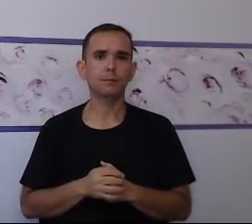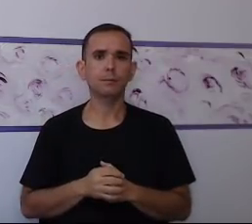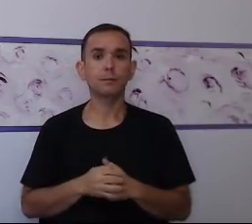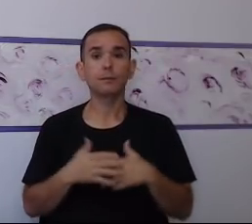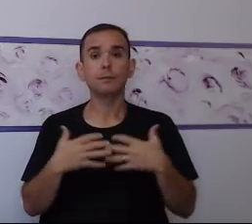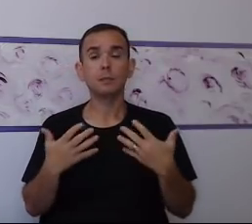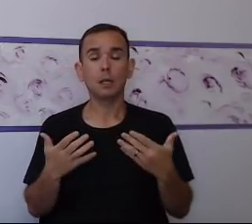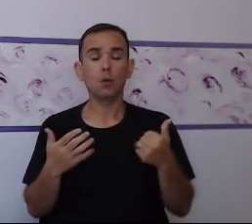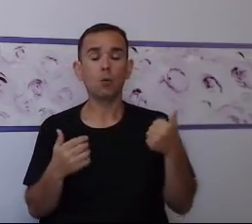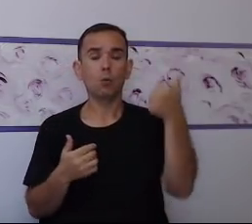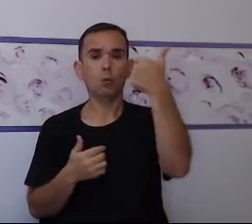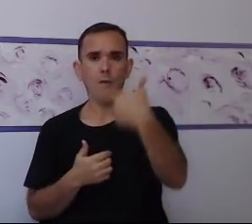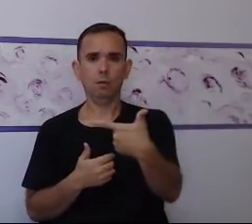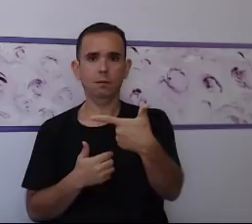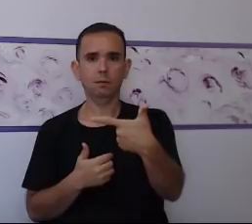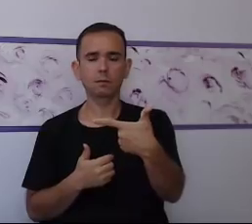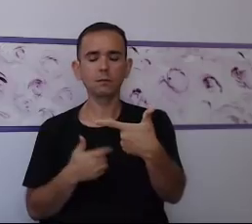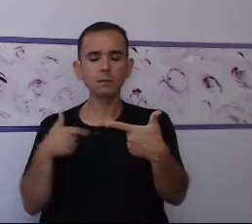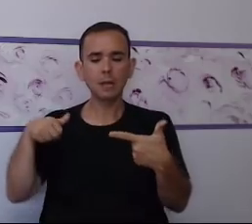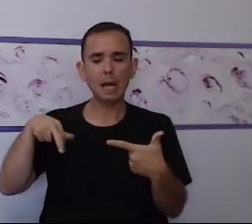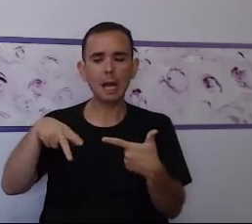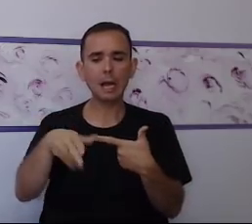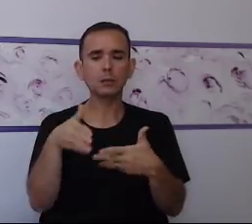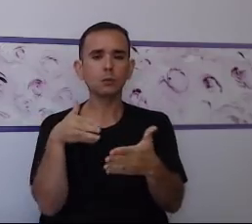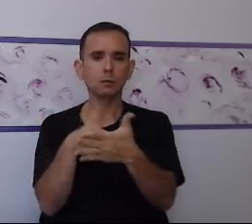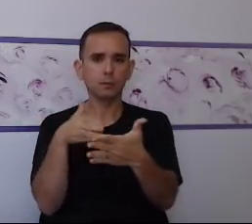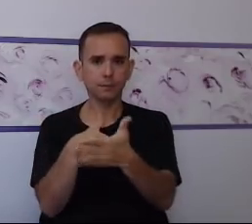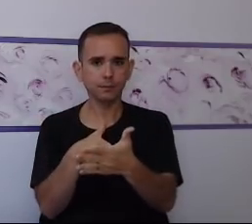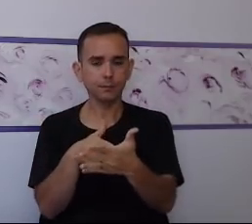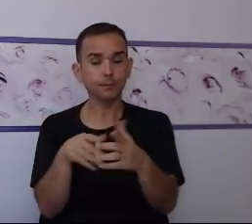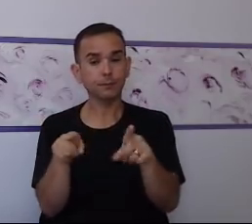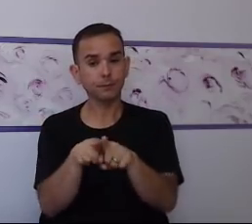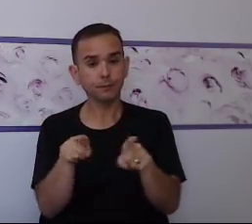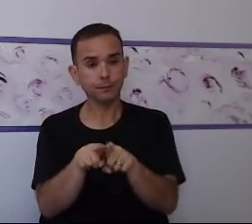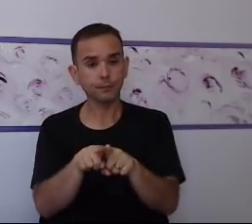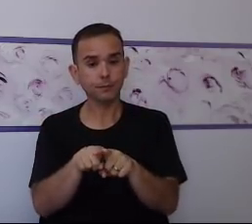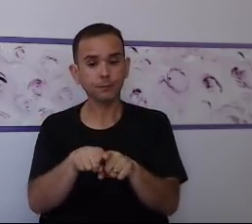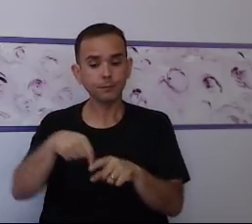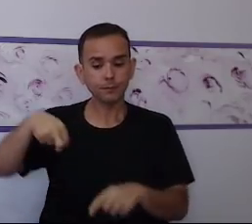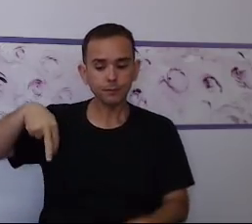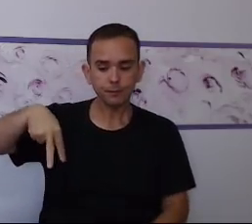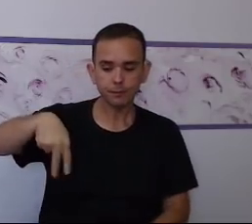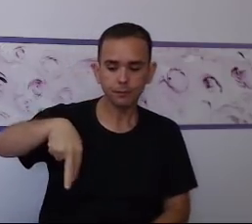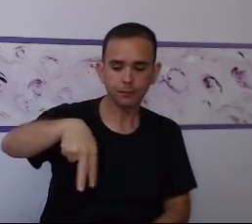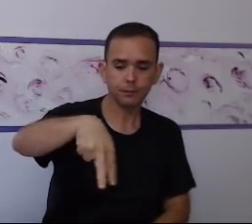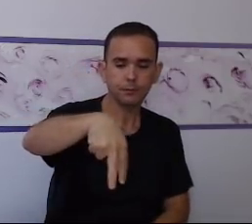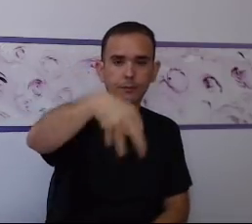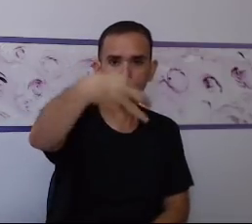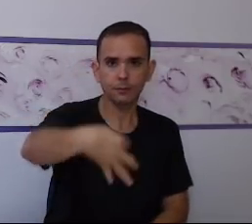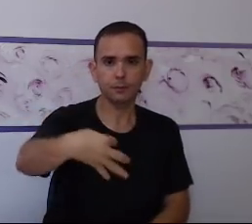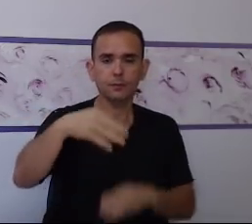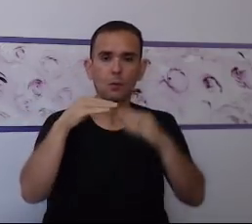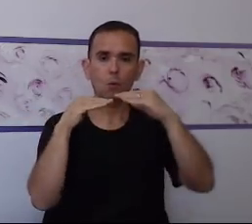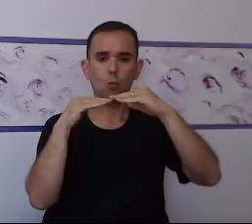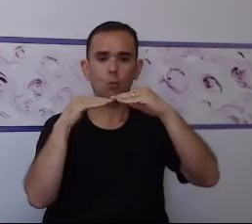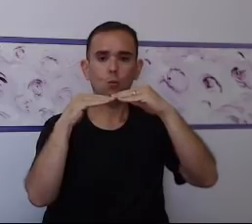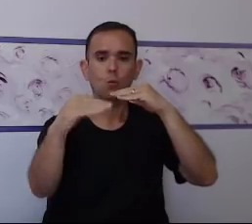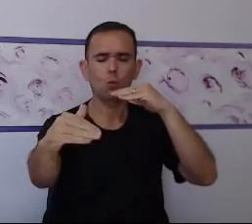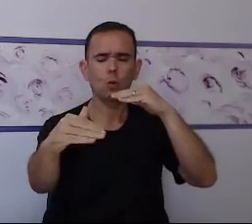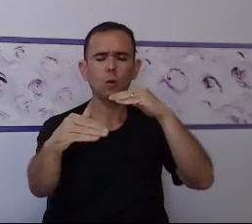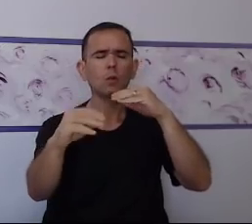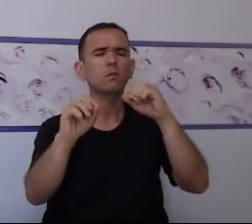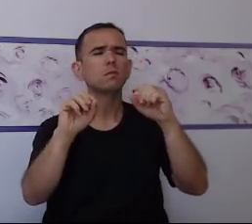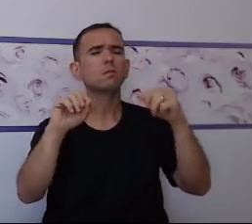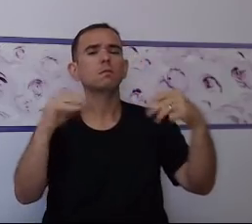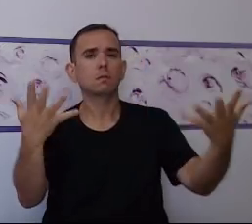Então, o nível 2, ele anda com limitações, mesmo em superfícies planas. O que acontece?